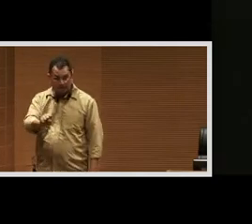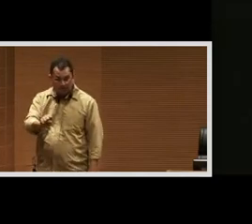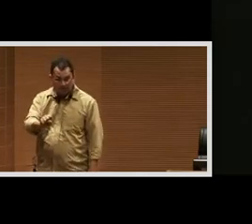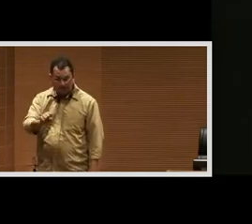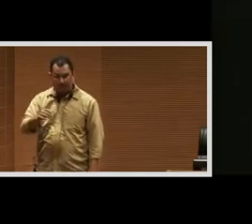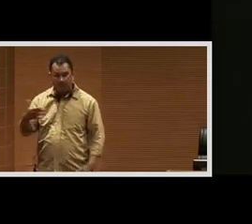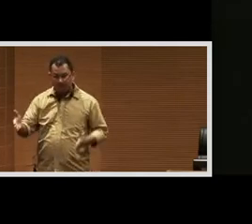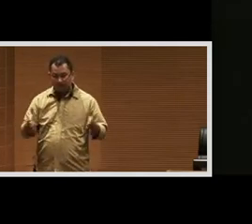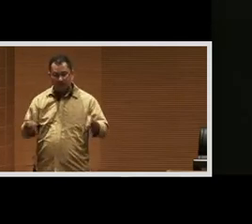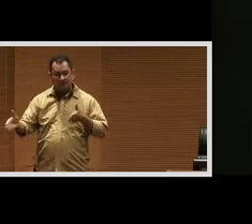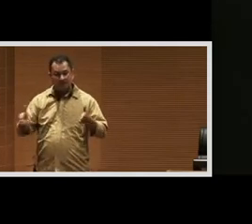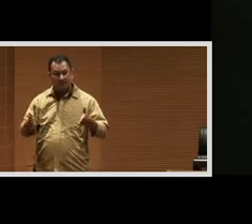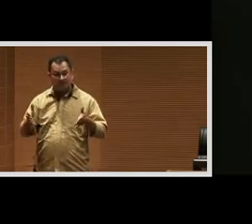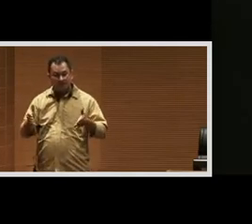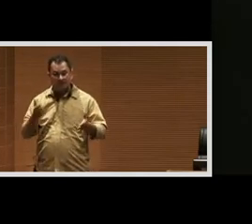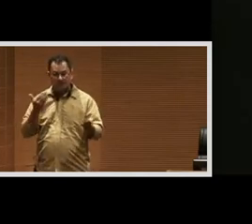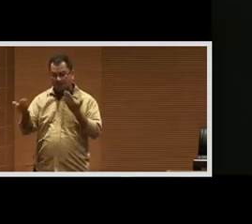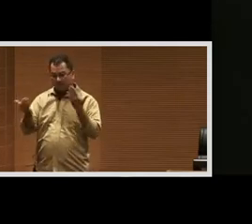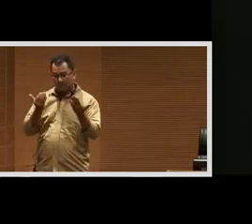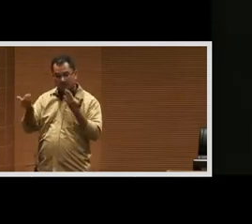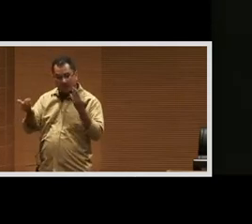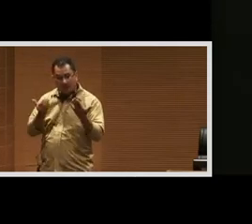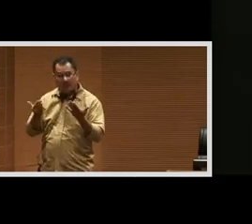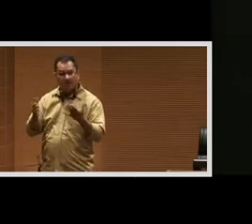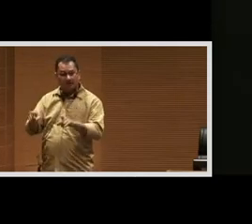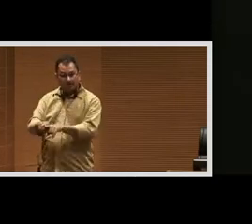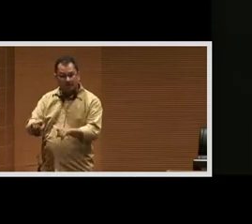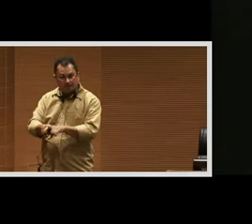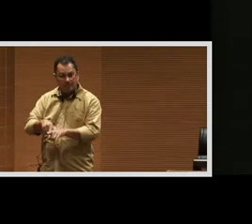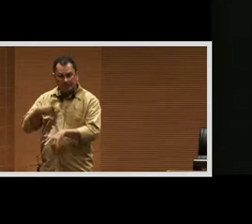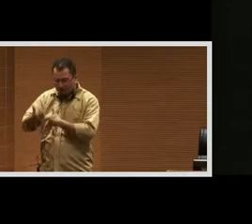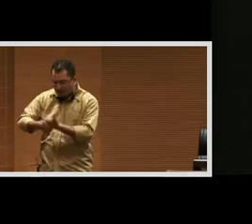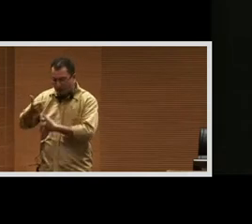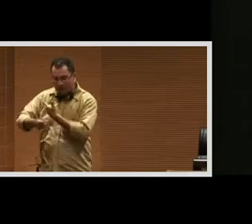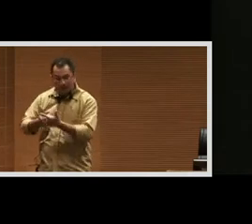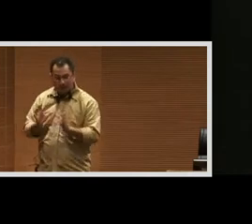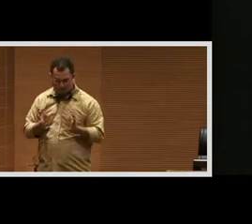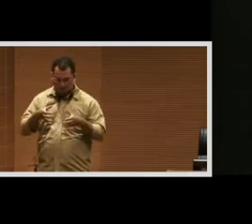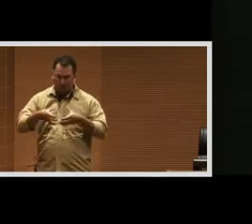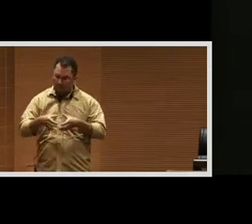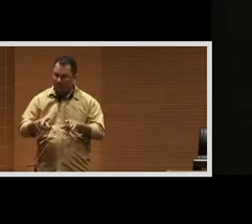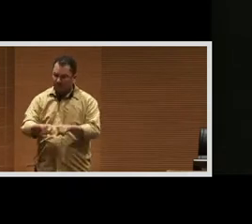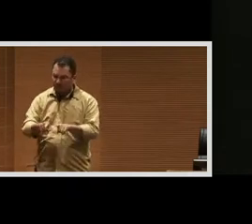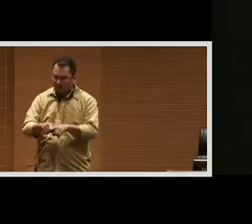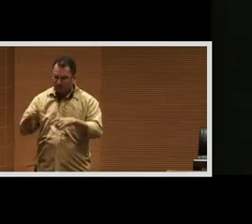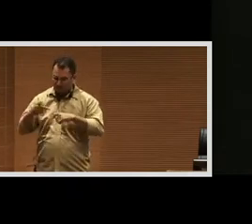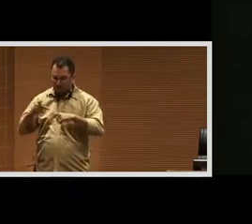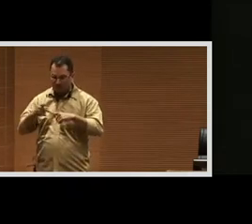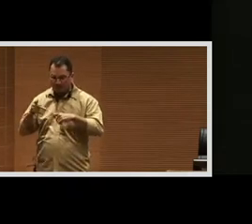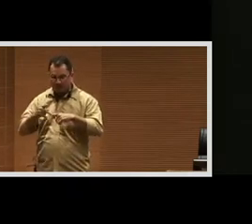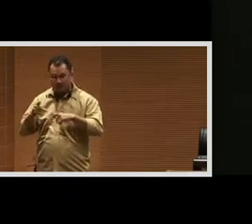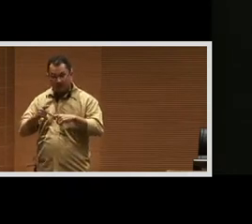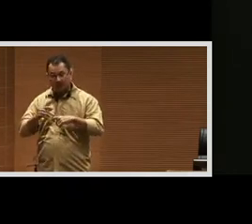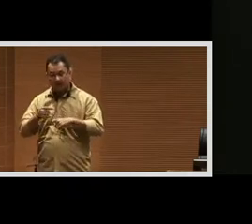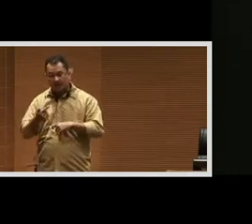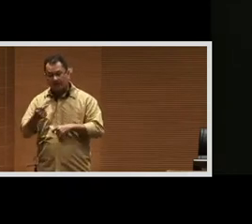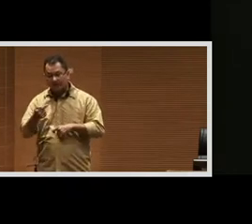tempo, a psicóloga trabalhava intensamente, ela também, e a gente na pediatria, em 7, 10 dias ela suspendia a medicação.